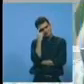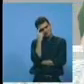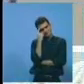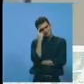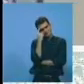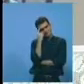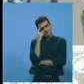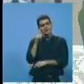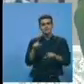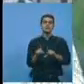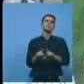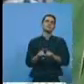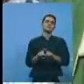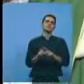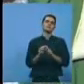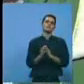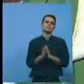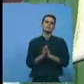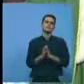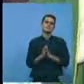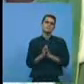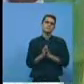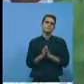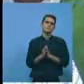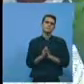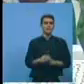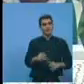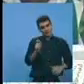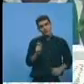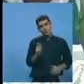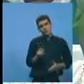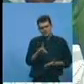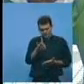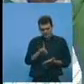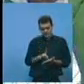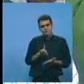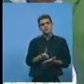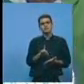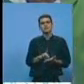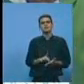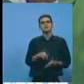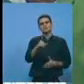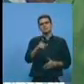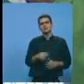qual é o preço que eu verdadeiramente estou disposto a pagar?